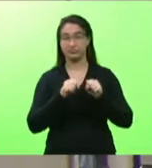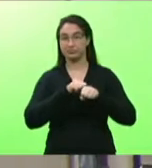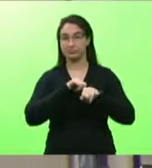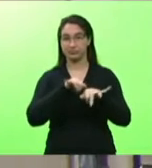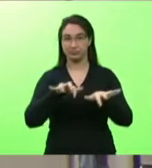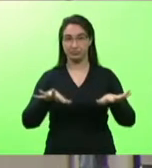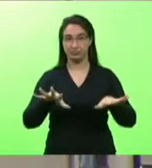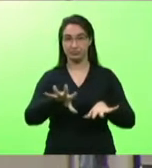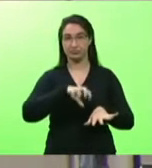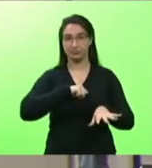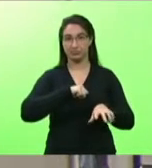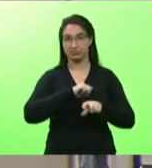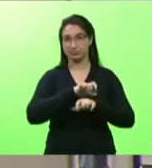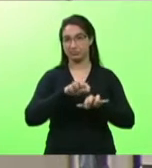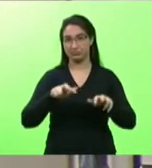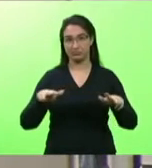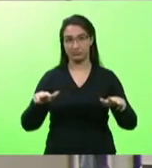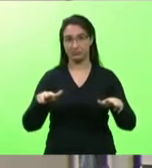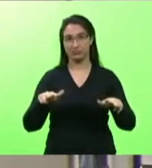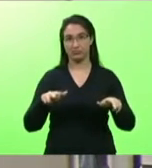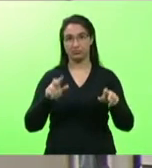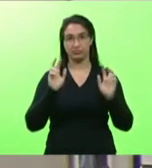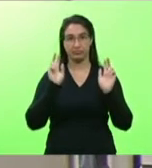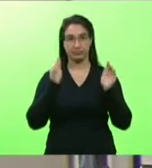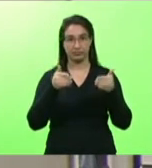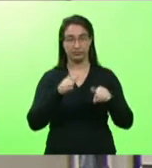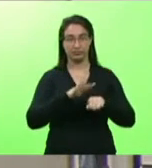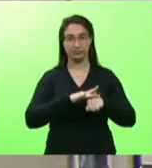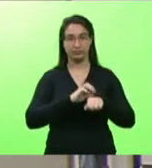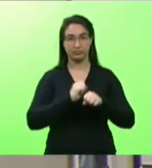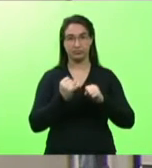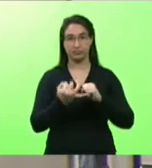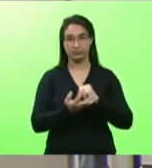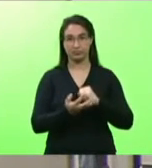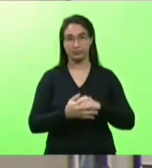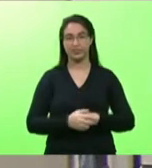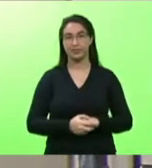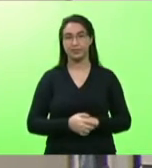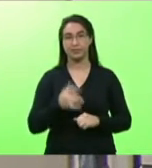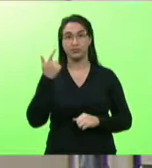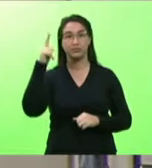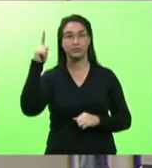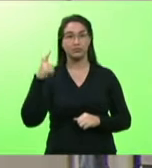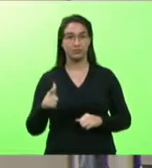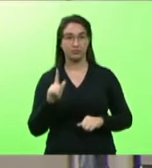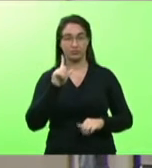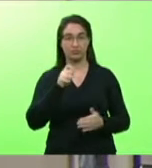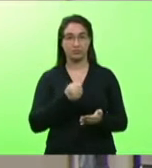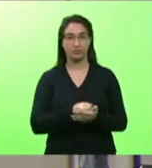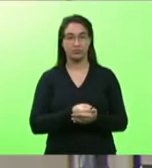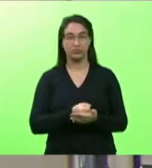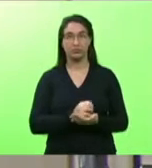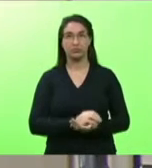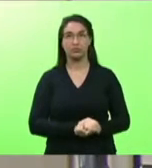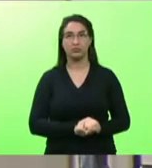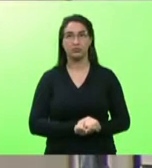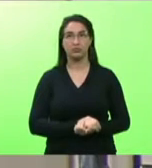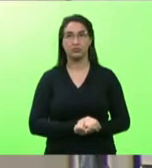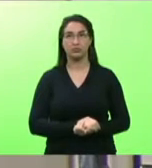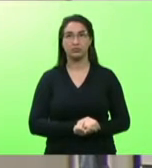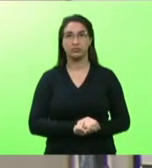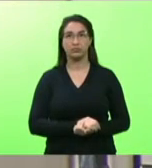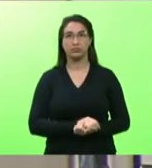infecto-contagiosas em especial pandemia da correia de 19 e adota outras providências deputados que aprovam permaneçam